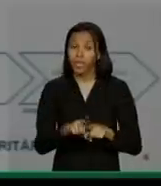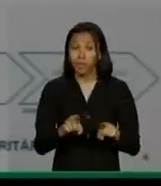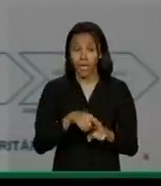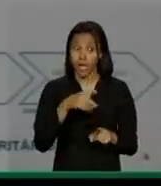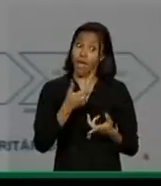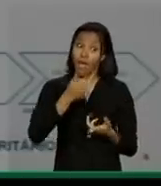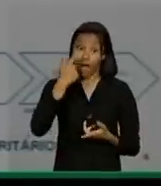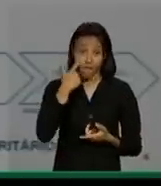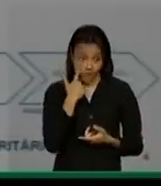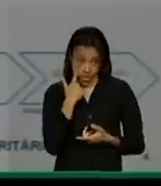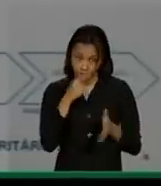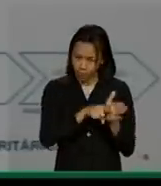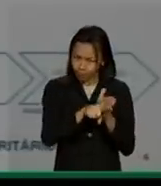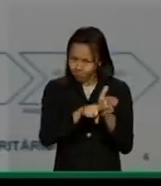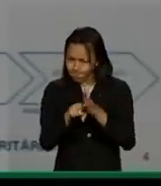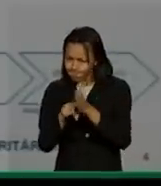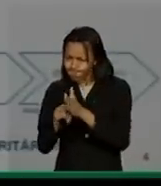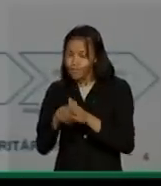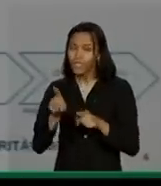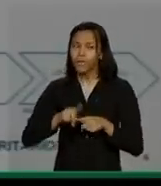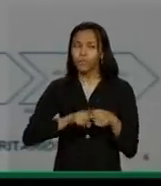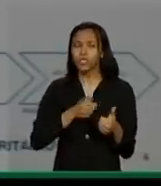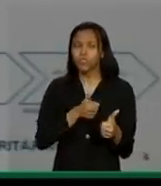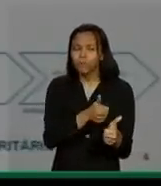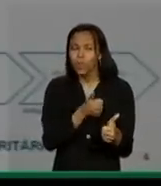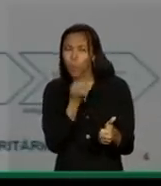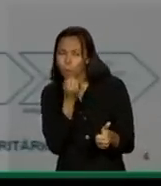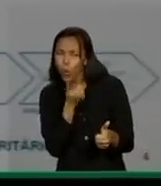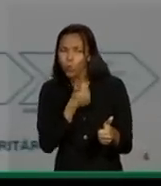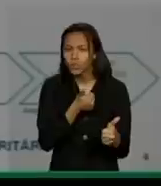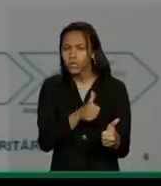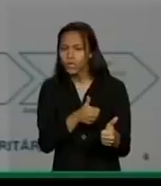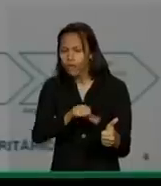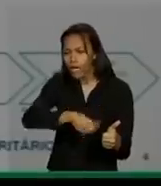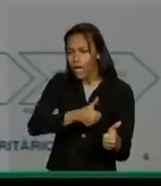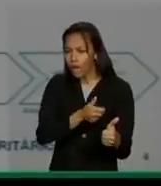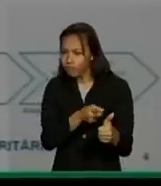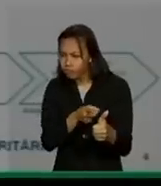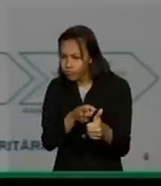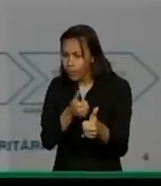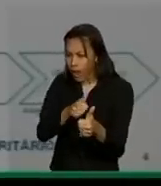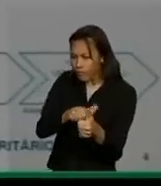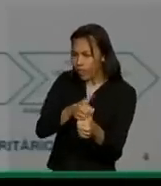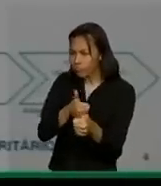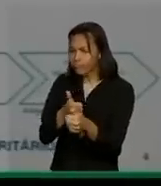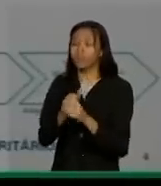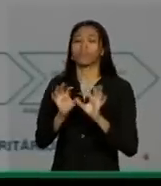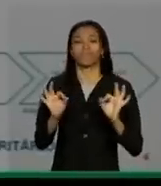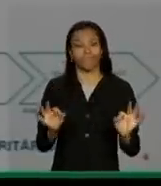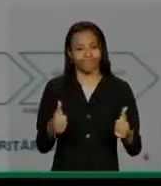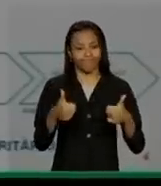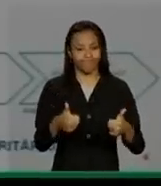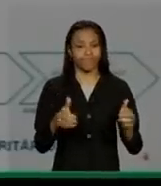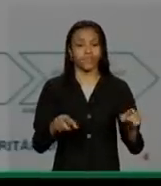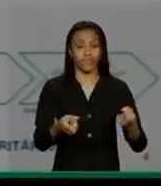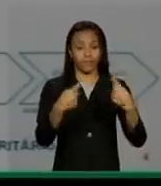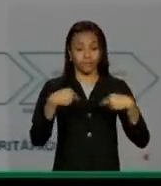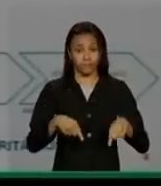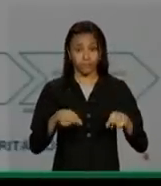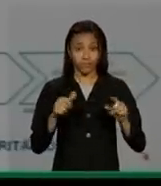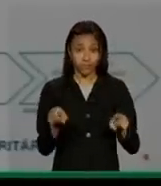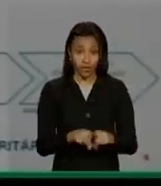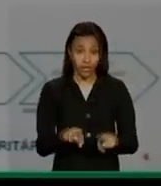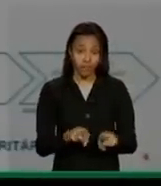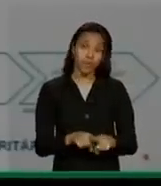acompanhar Então esse processo aqui estão nos artigo sego artigo parágrafo artigo sego parágrafo 2º né artigo